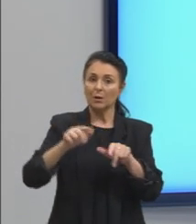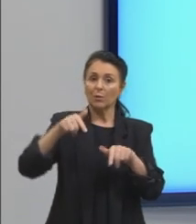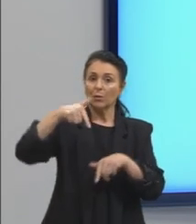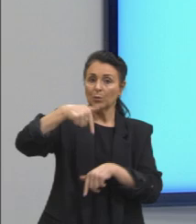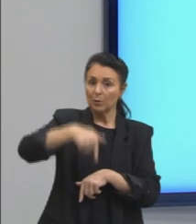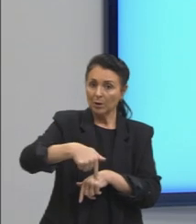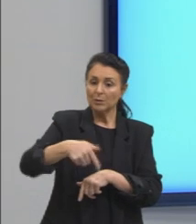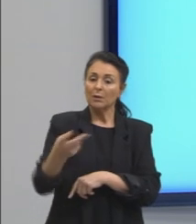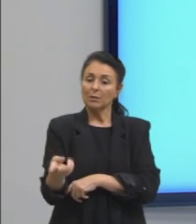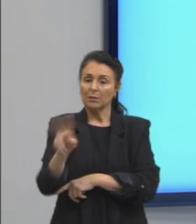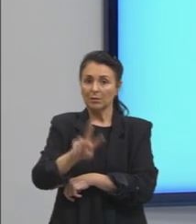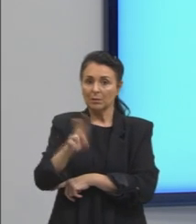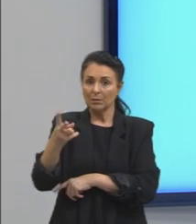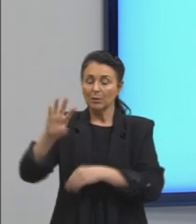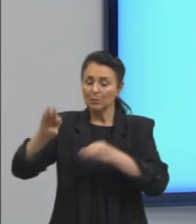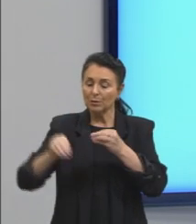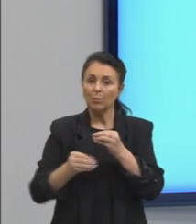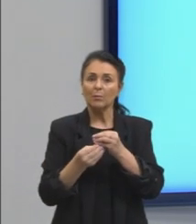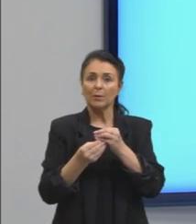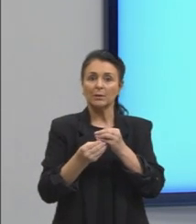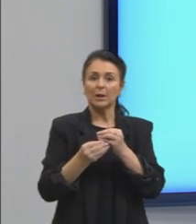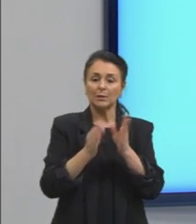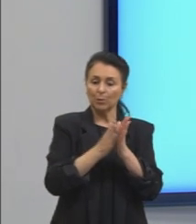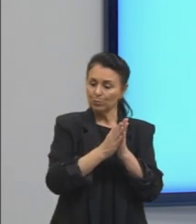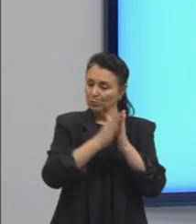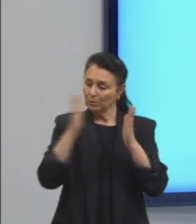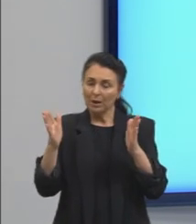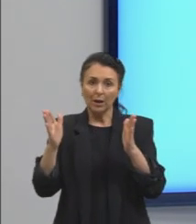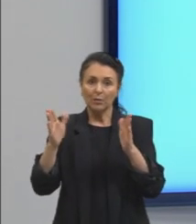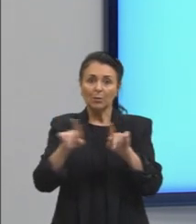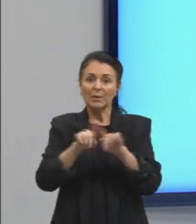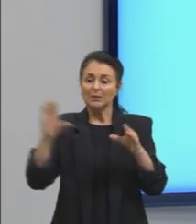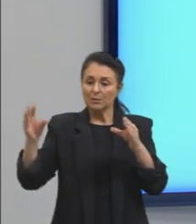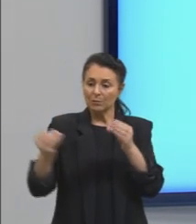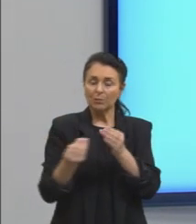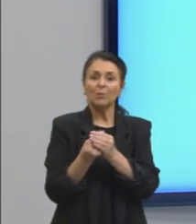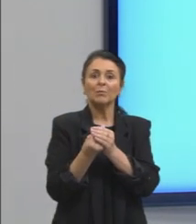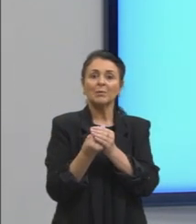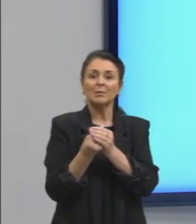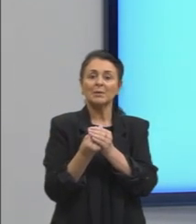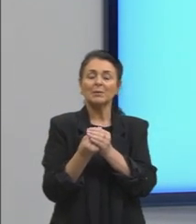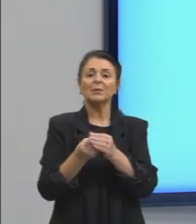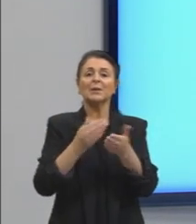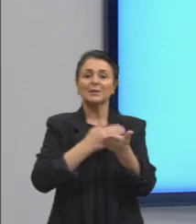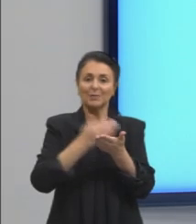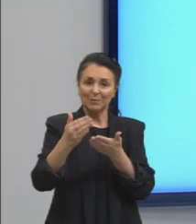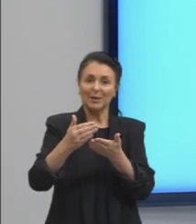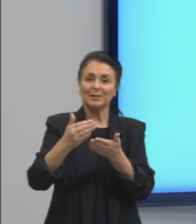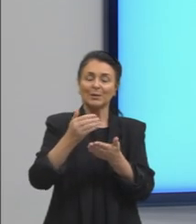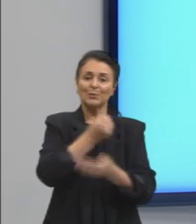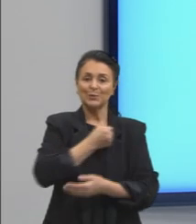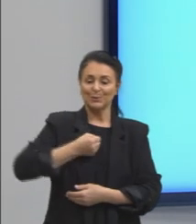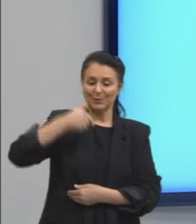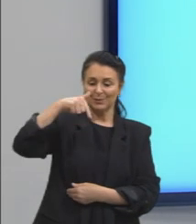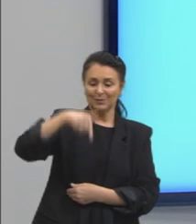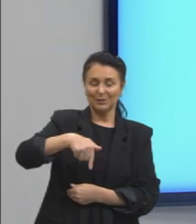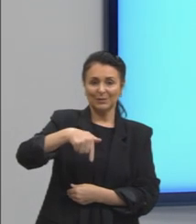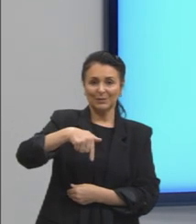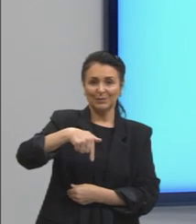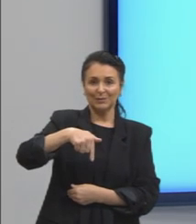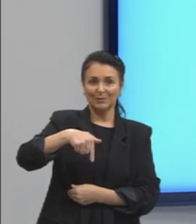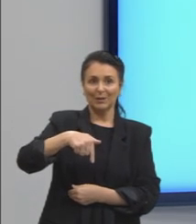e vice-versa então são complementares eles estão ao lado ali ele se cumprimenta para formar os reais ok na